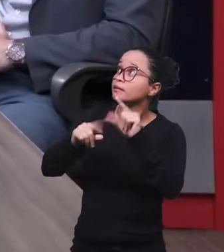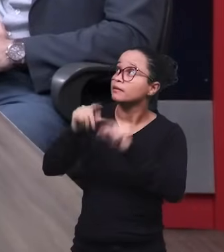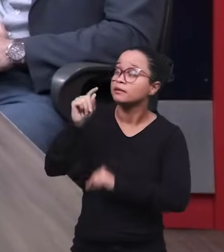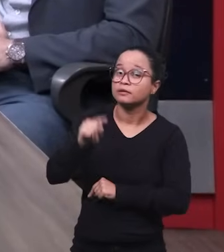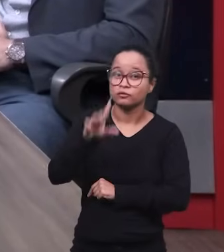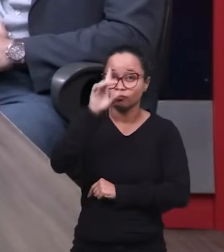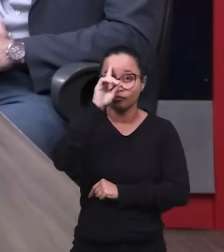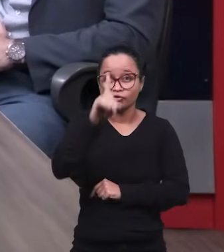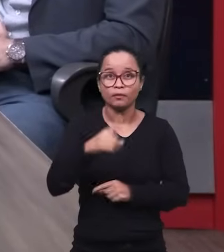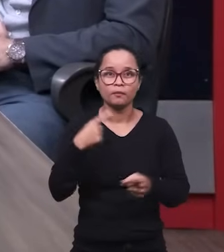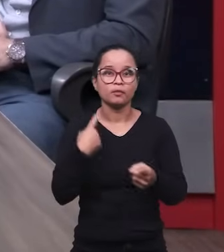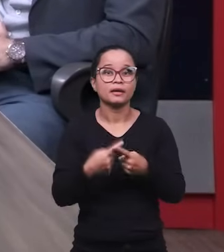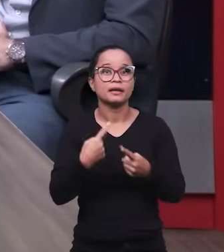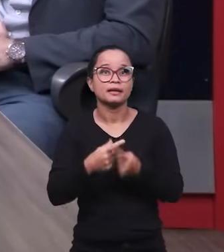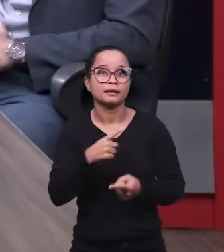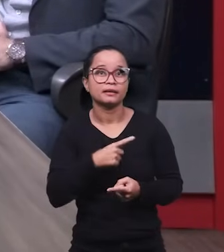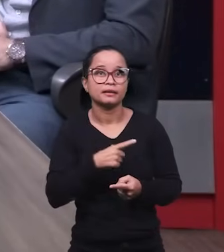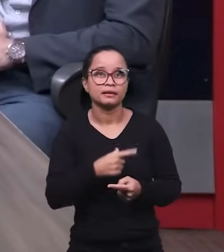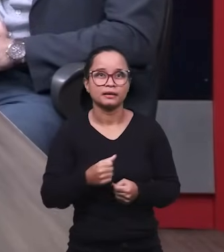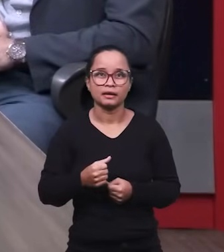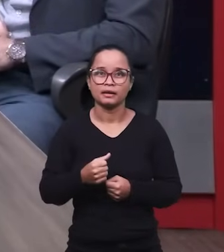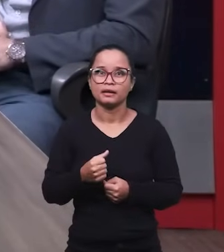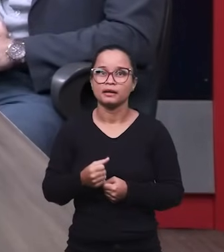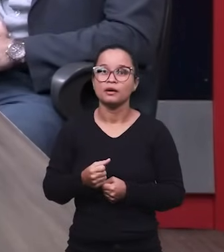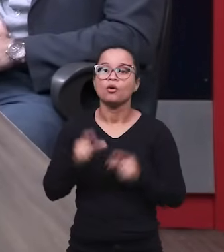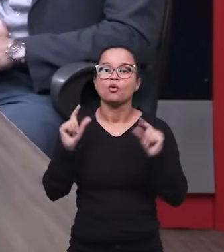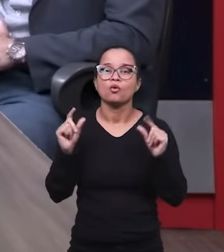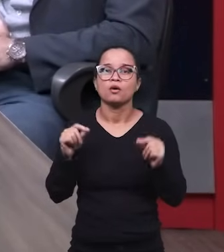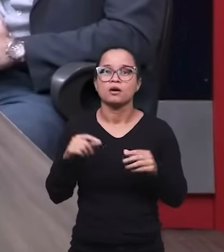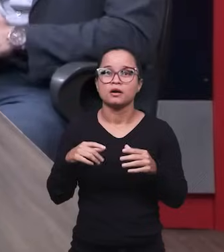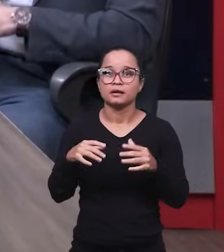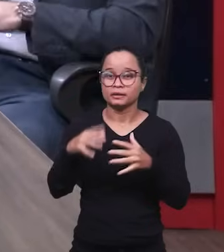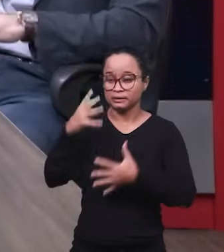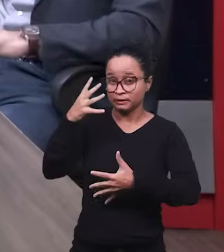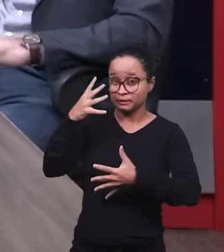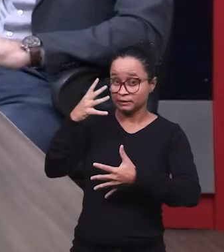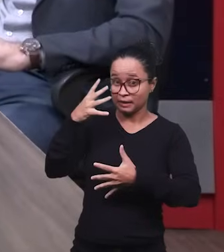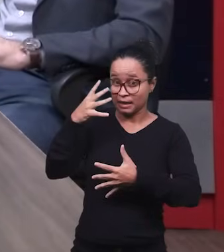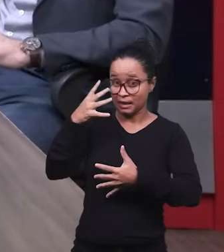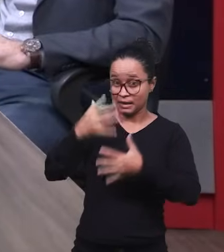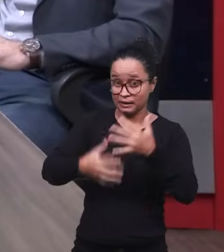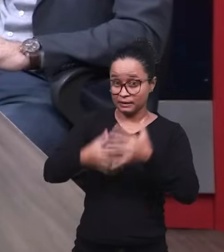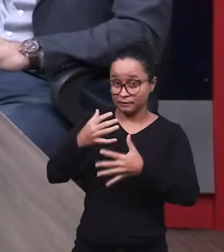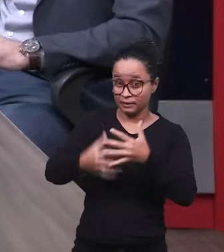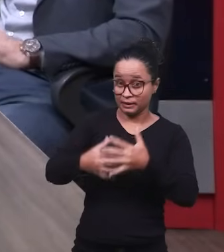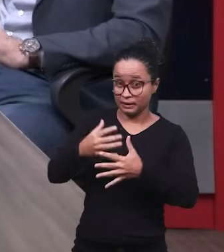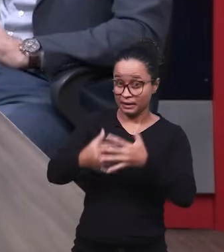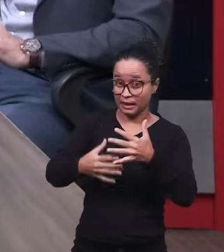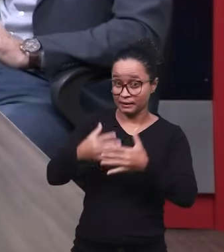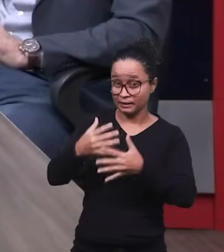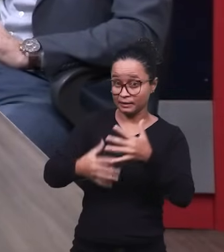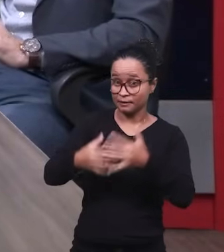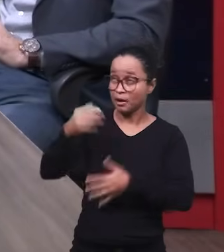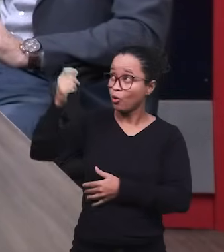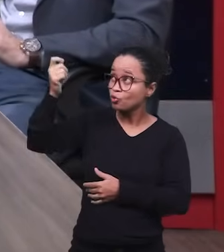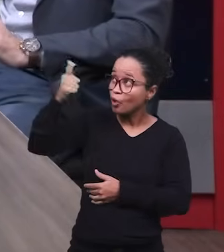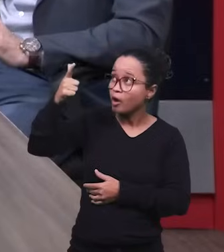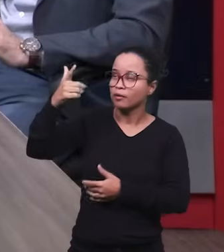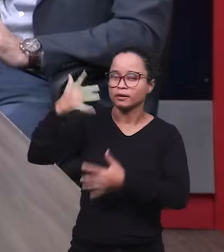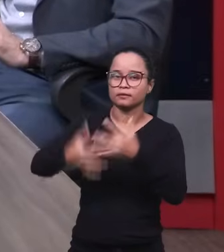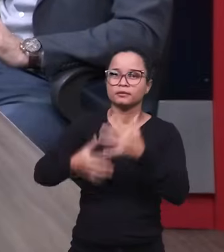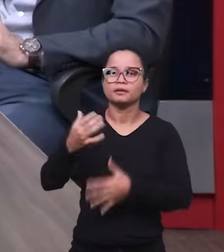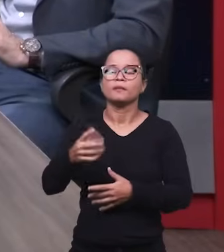dia porque iria ter a interferência, né, da ação gravitacional do Sol, para ele